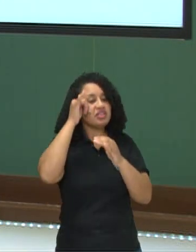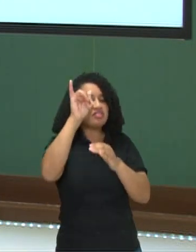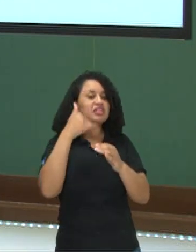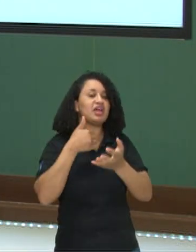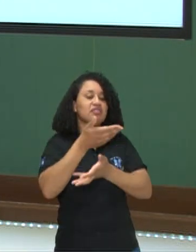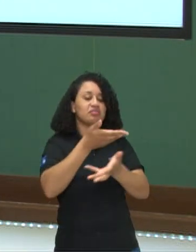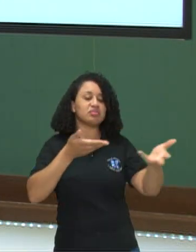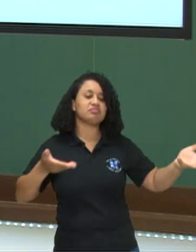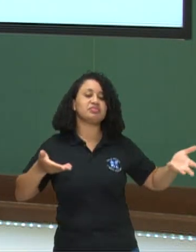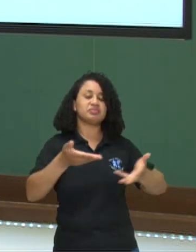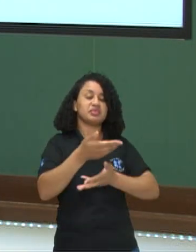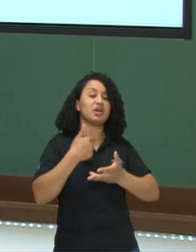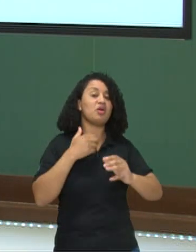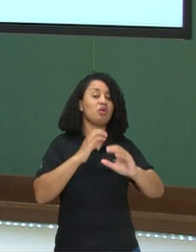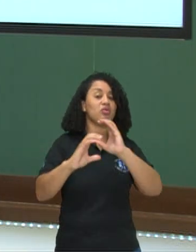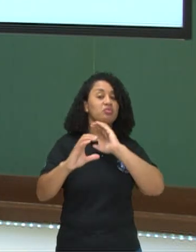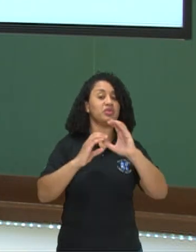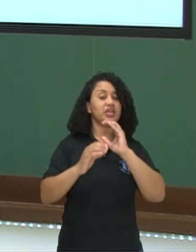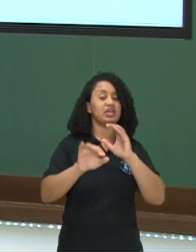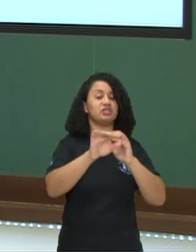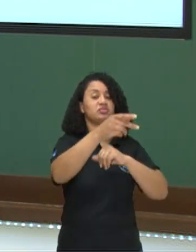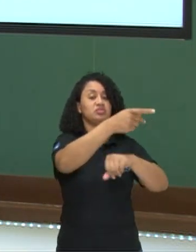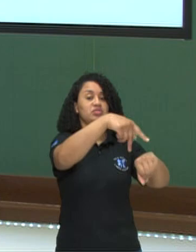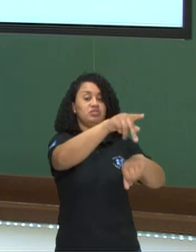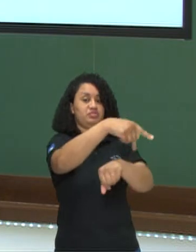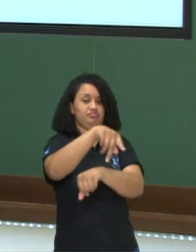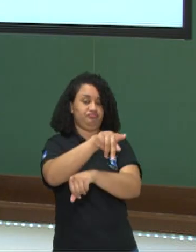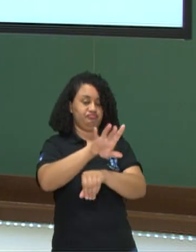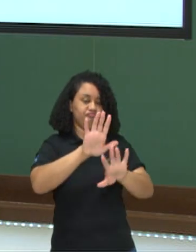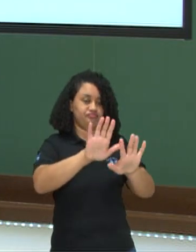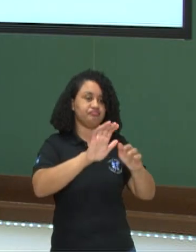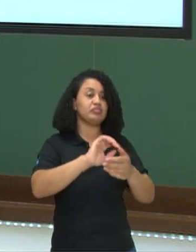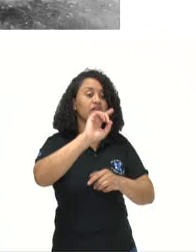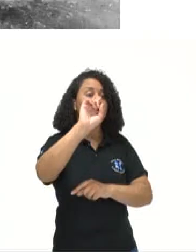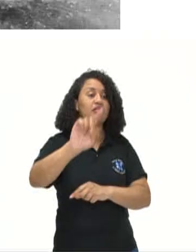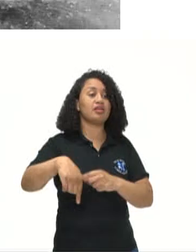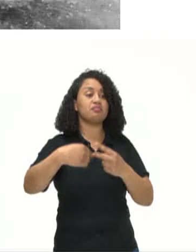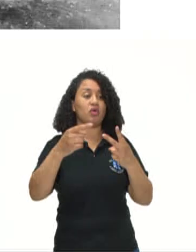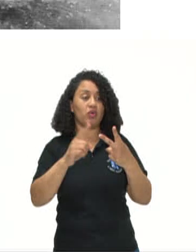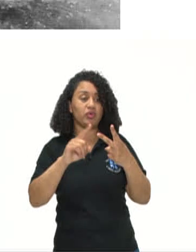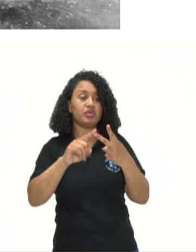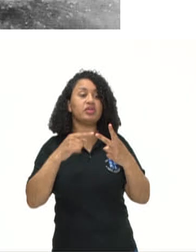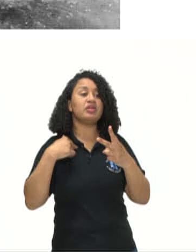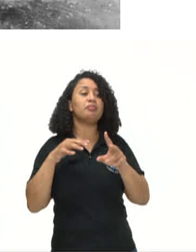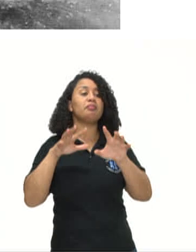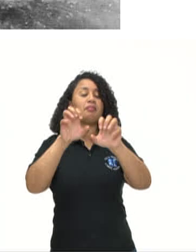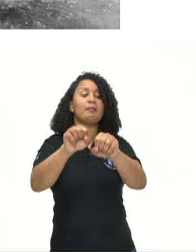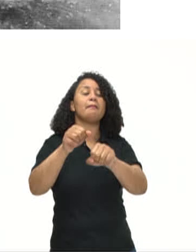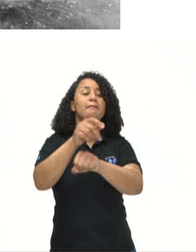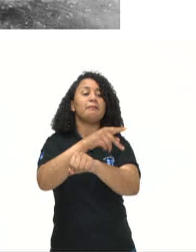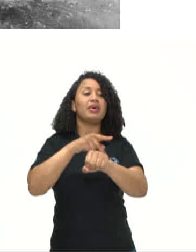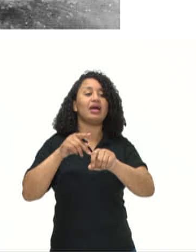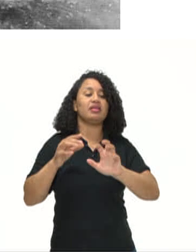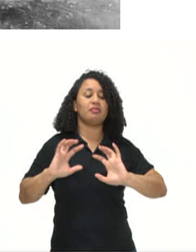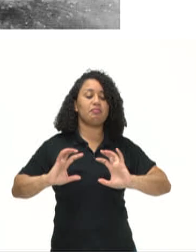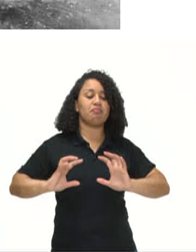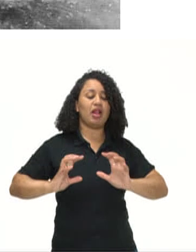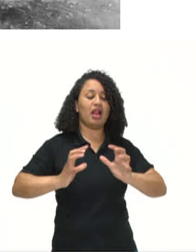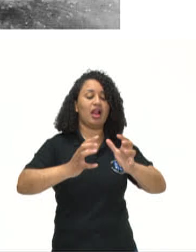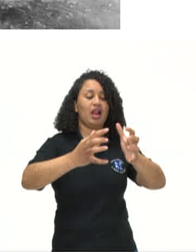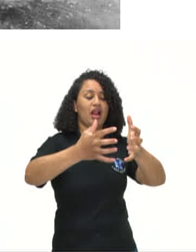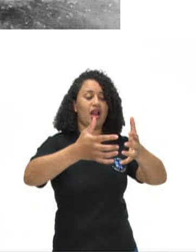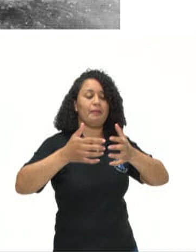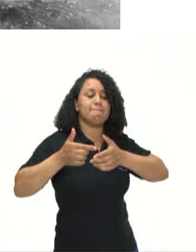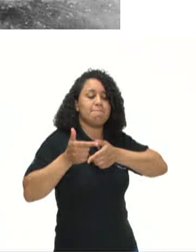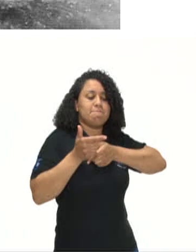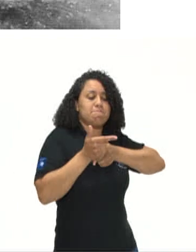de tropas e as comunicações dos inimigos. Depois disso, invadir o país com tanques e com infantaria,